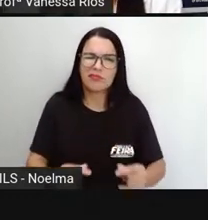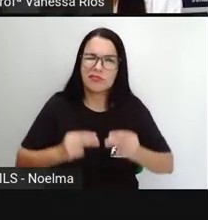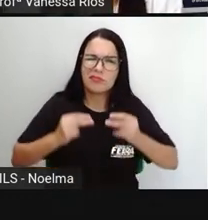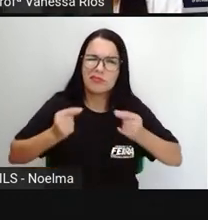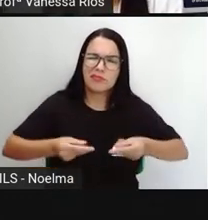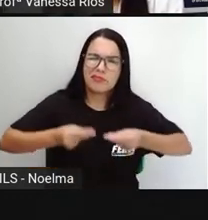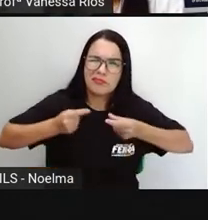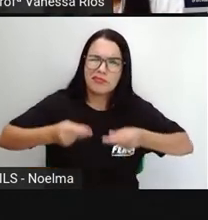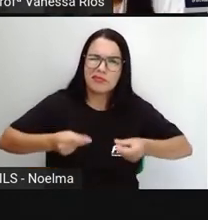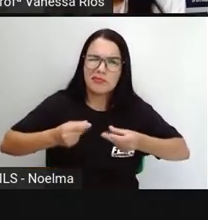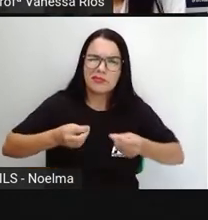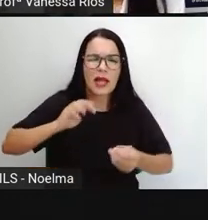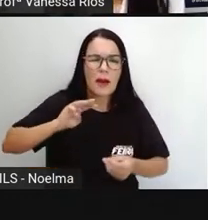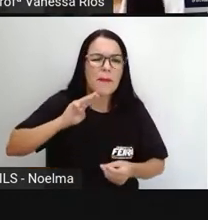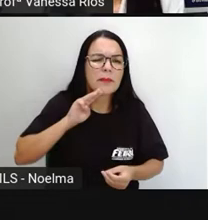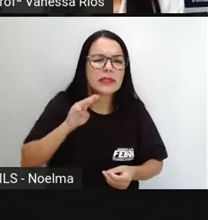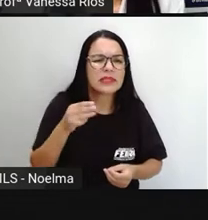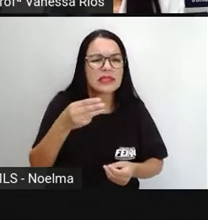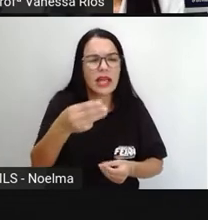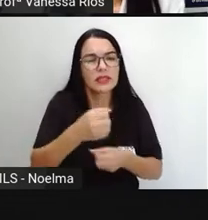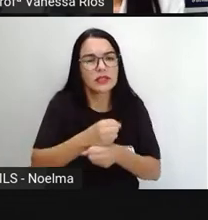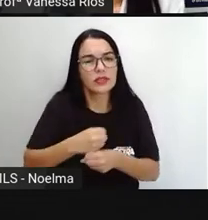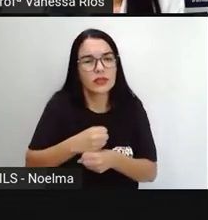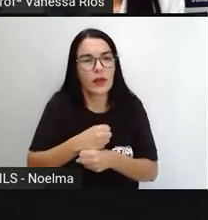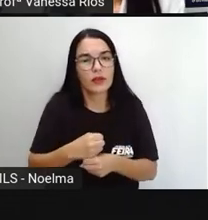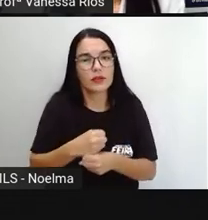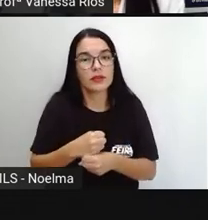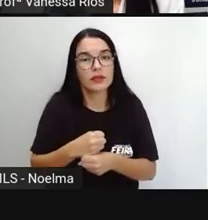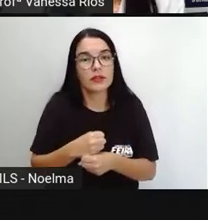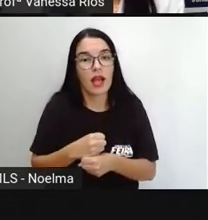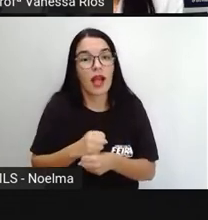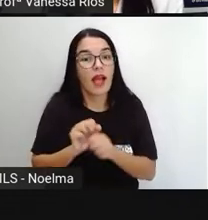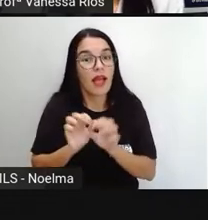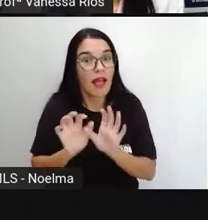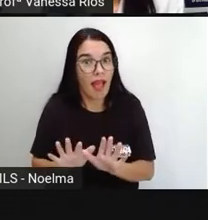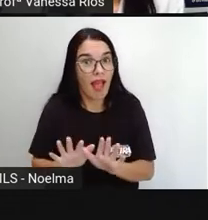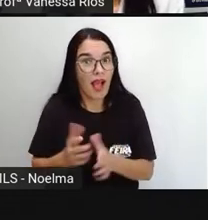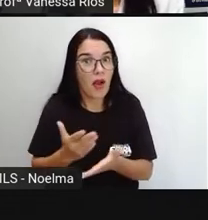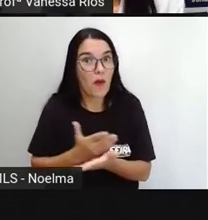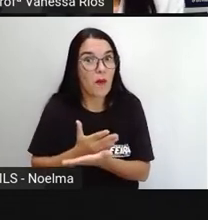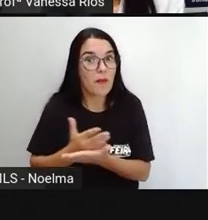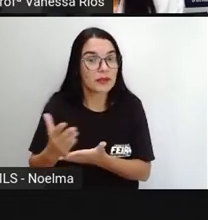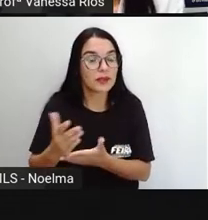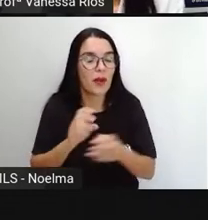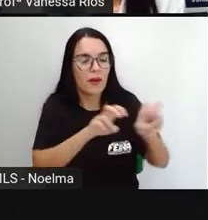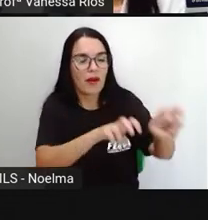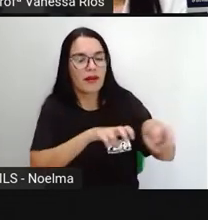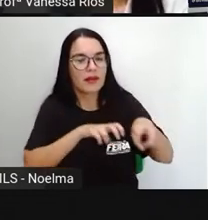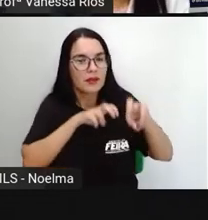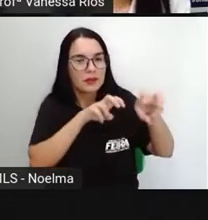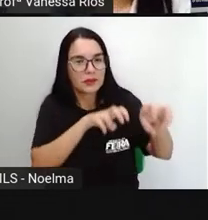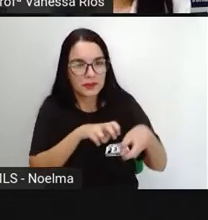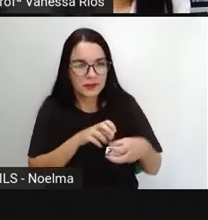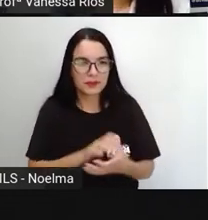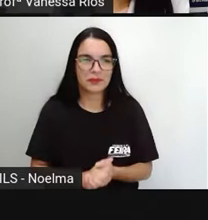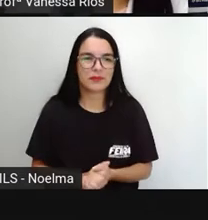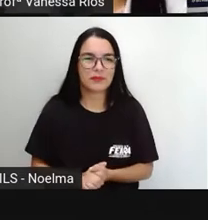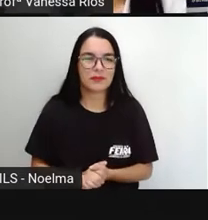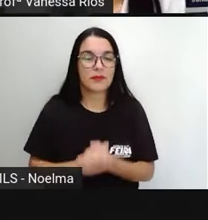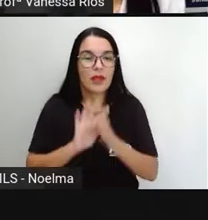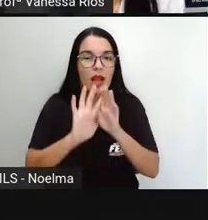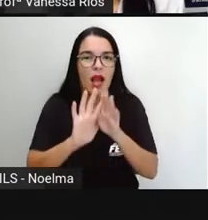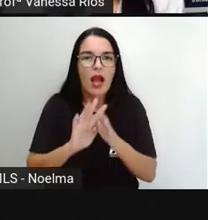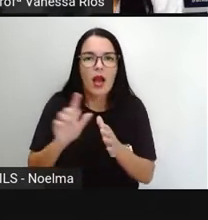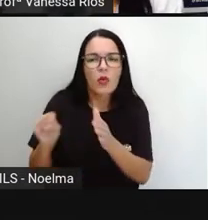e não deixou de existir com o início da agricultura. Os primeiros humanos surgiram em um ponto do continente africano